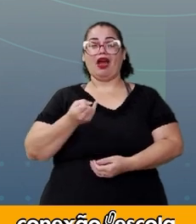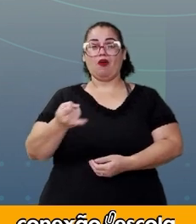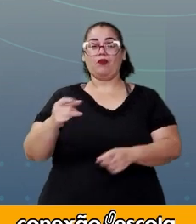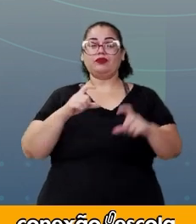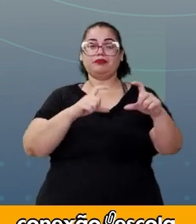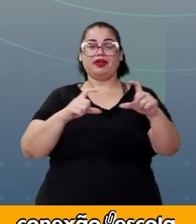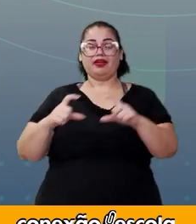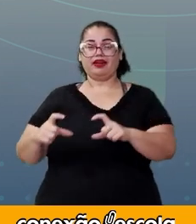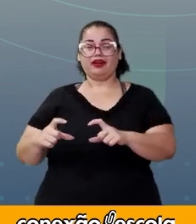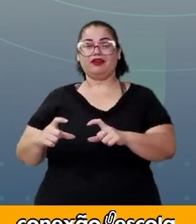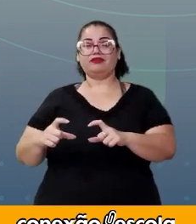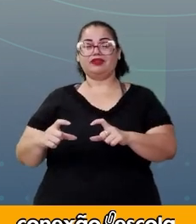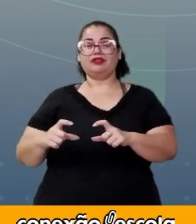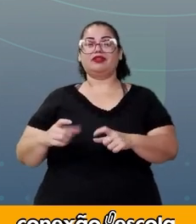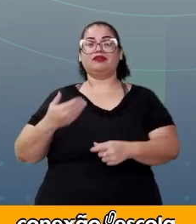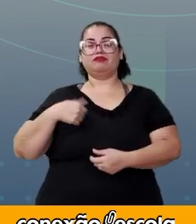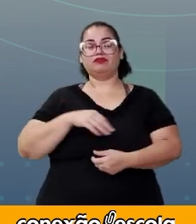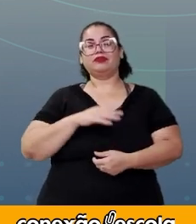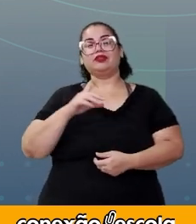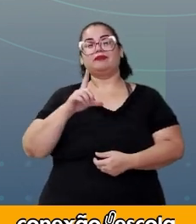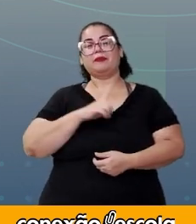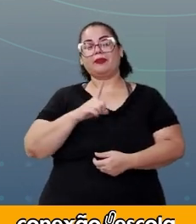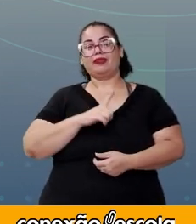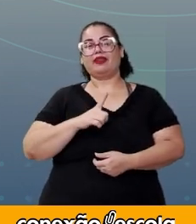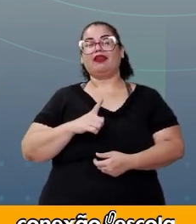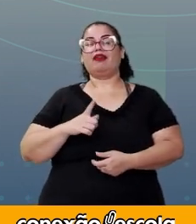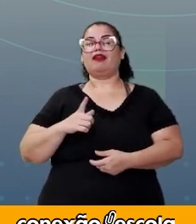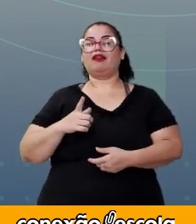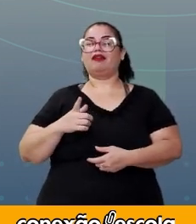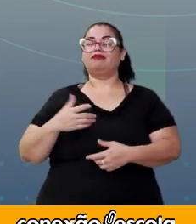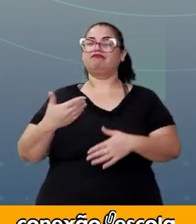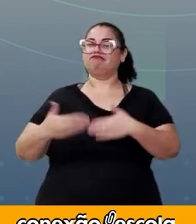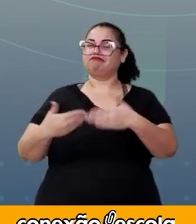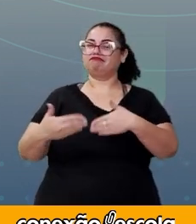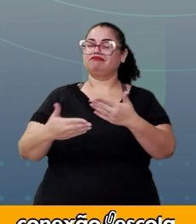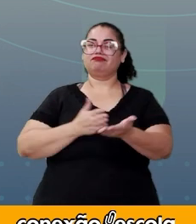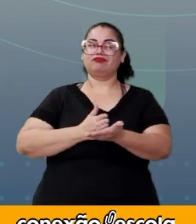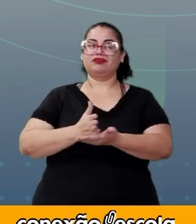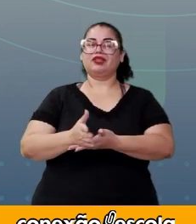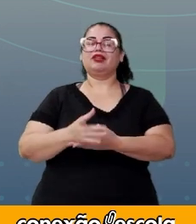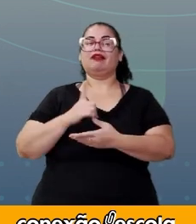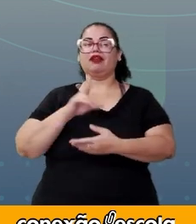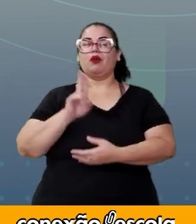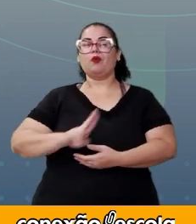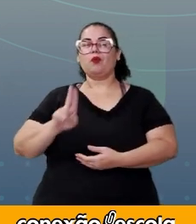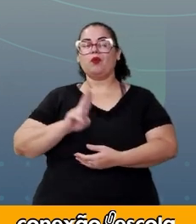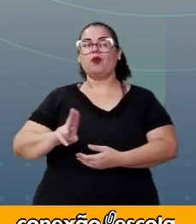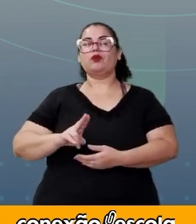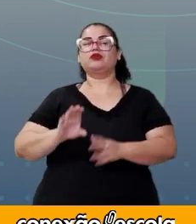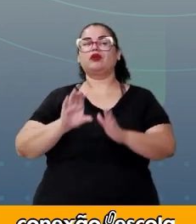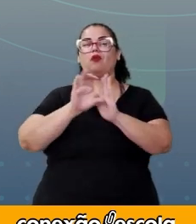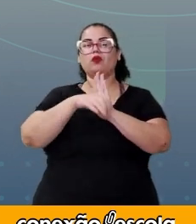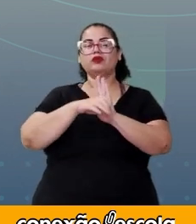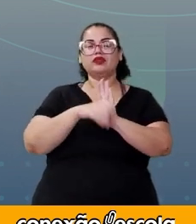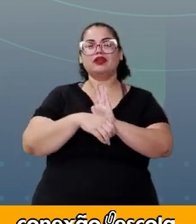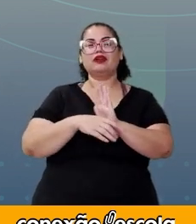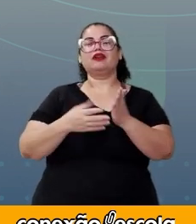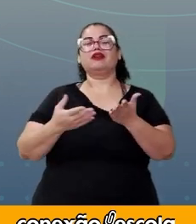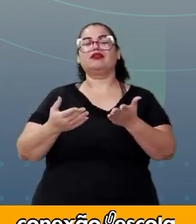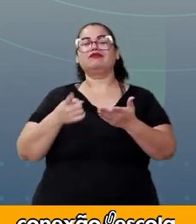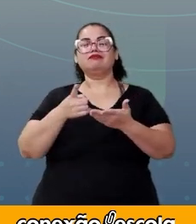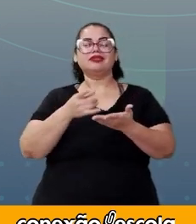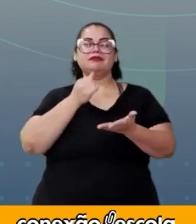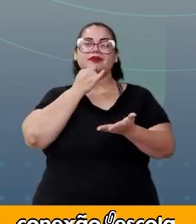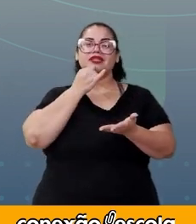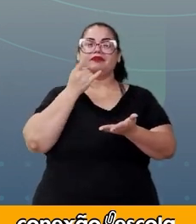paráfrases, nós temos como muito recorrente o emprego de conceitos, né? Quando